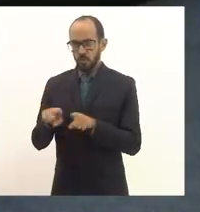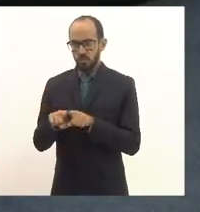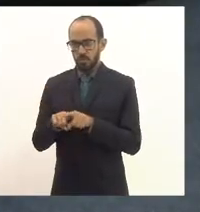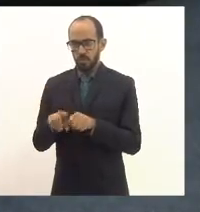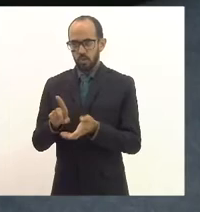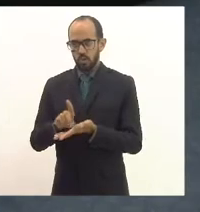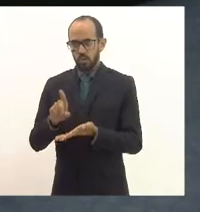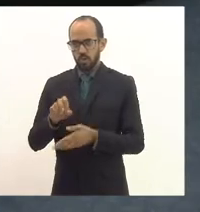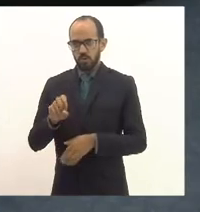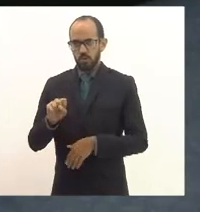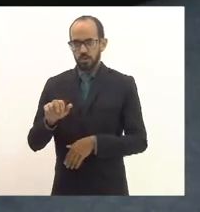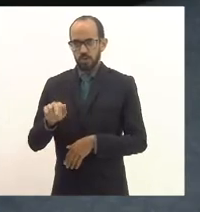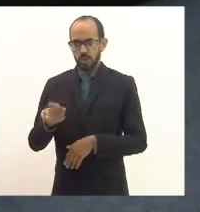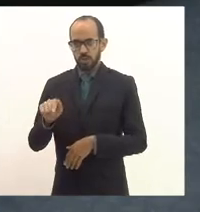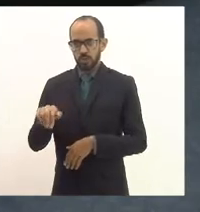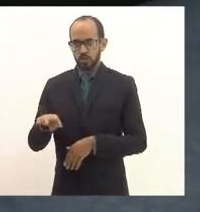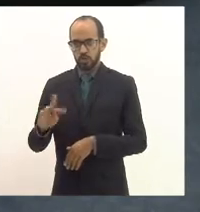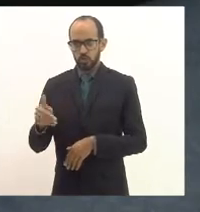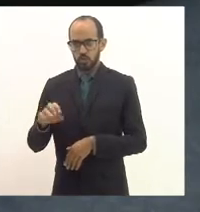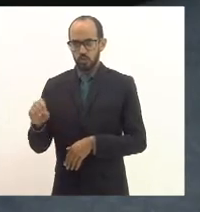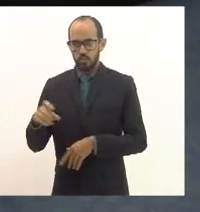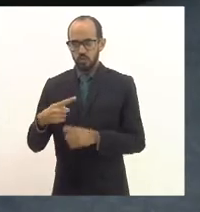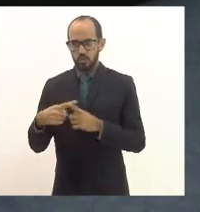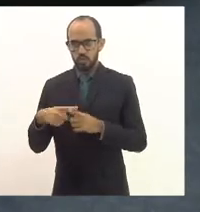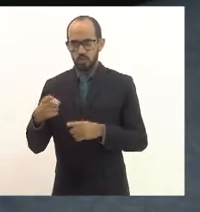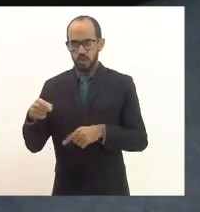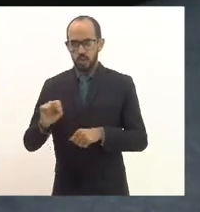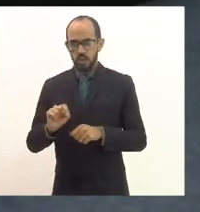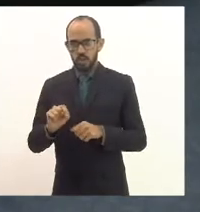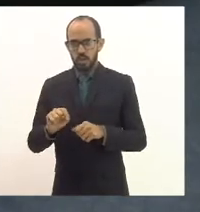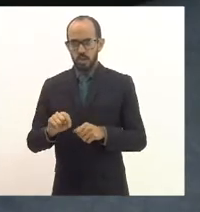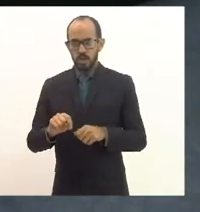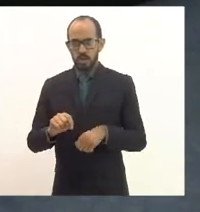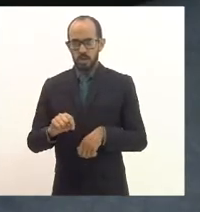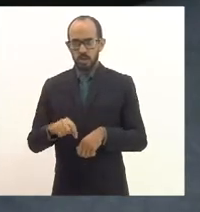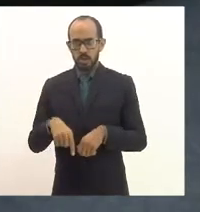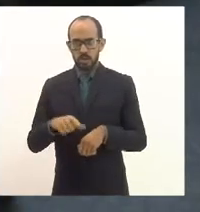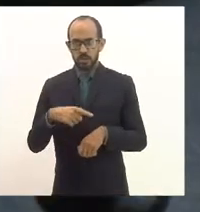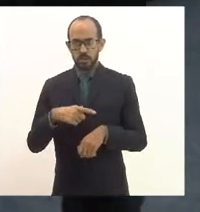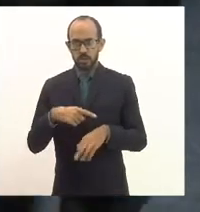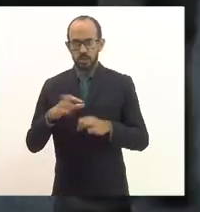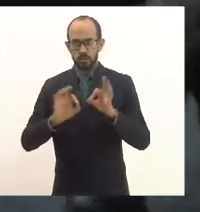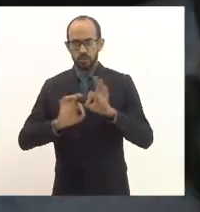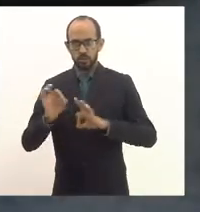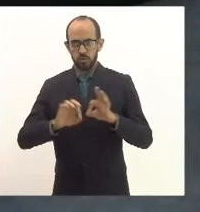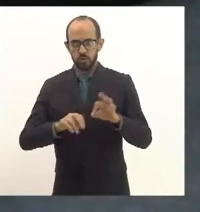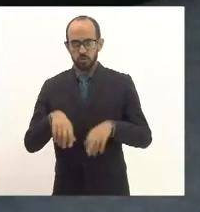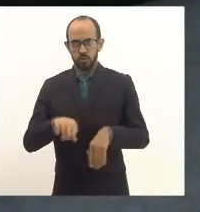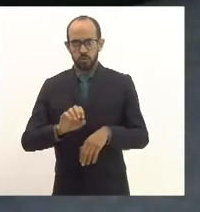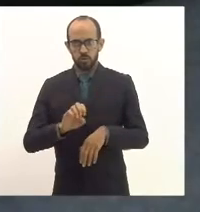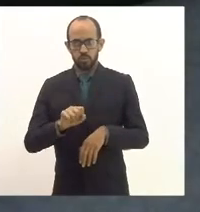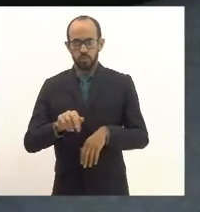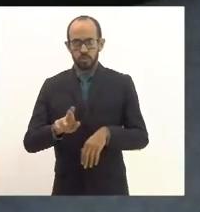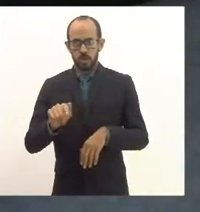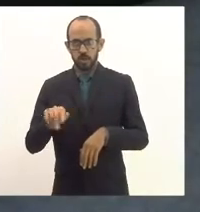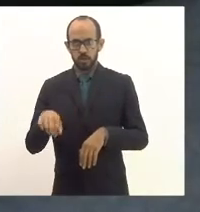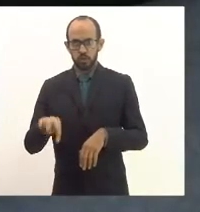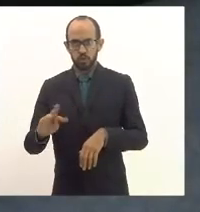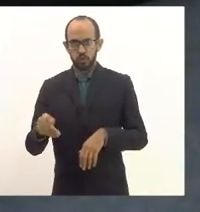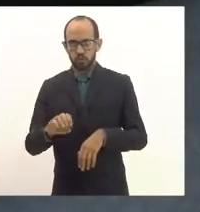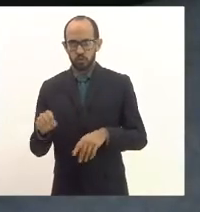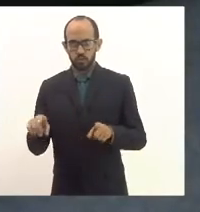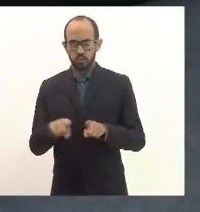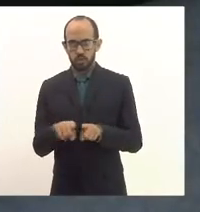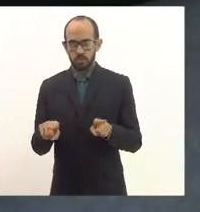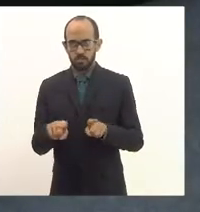ambos têm, além do deputado Pedro Brazão, que tem este projeto, está na pauta, o deputado doutor Serginho é autor também de um projeto que trata do